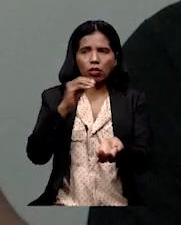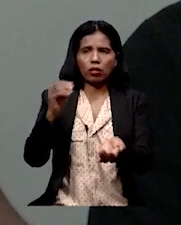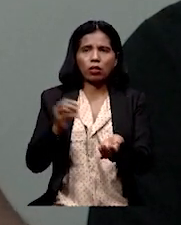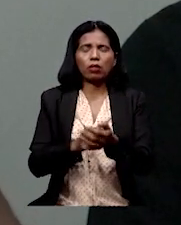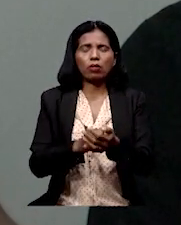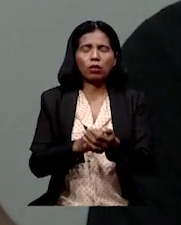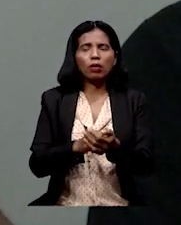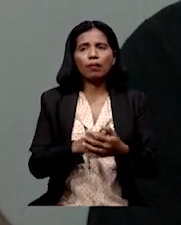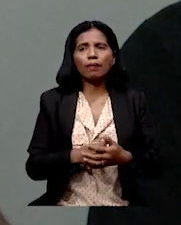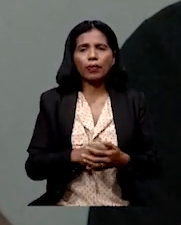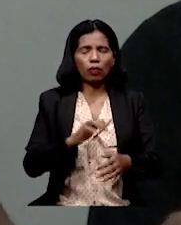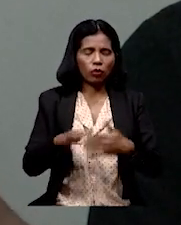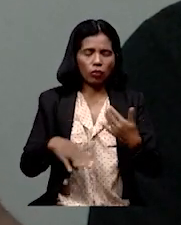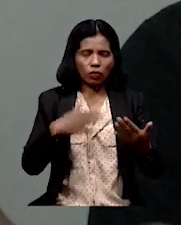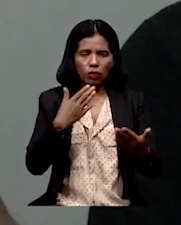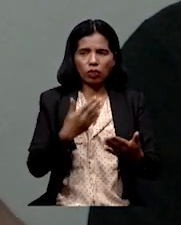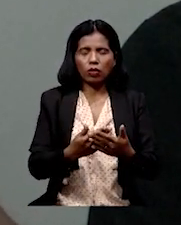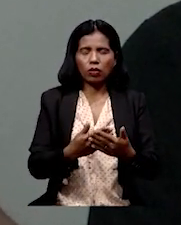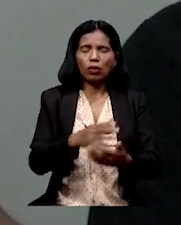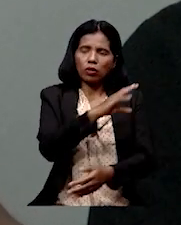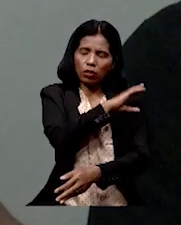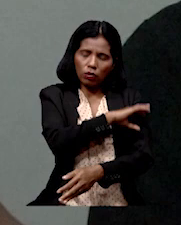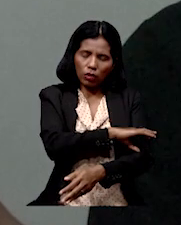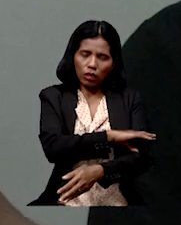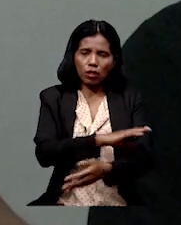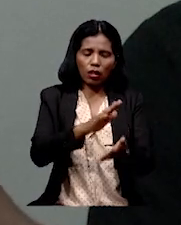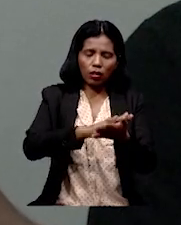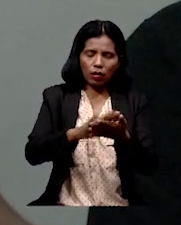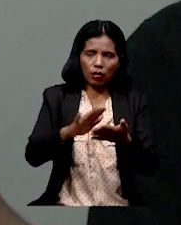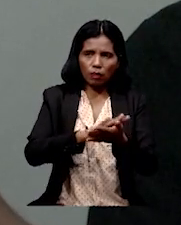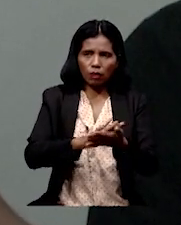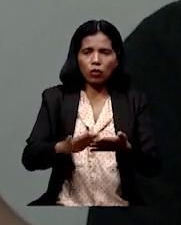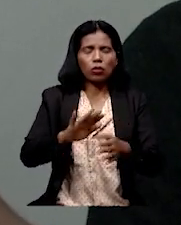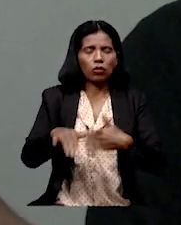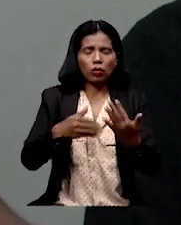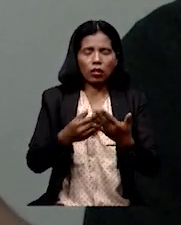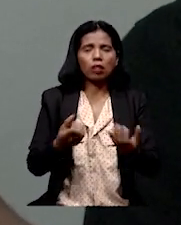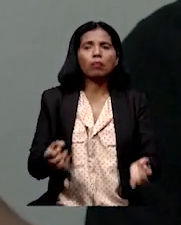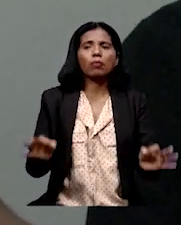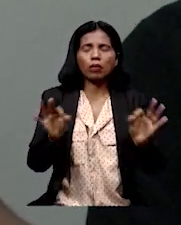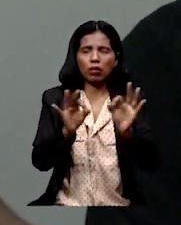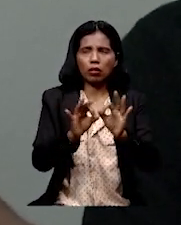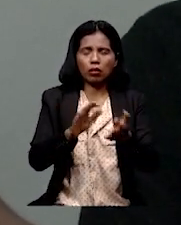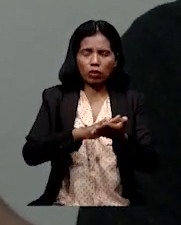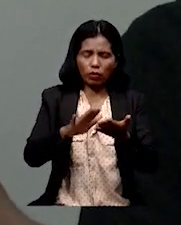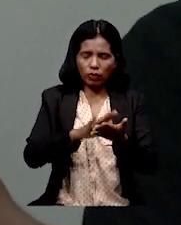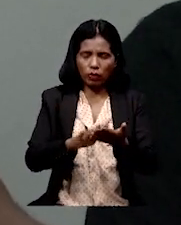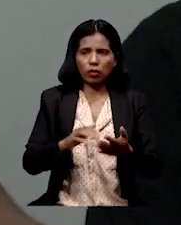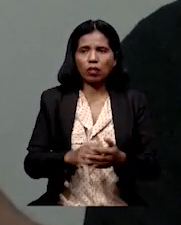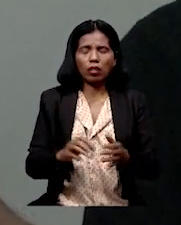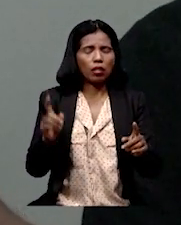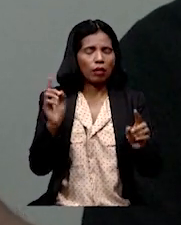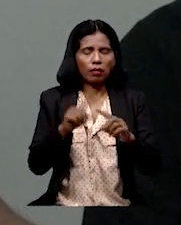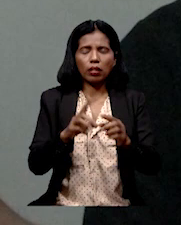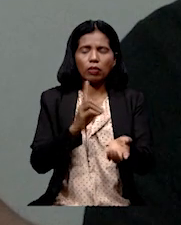sira, tudo que era, toda segurança, clínica sira, e equipa papel boa, tira importante. Serviço sira, serviço integrado. A ver, ele médico,